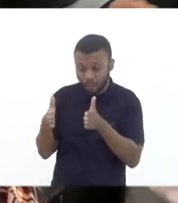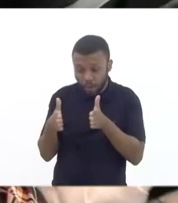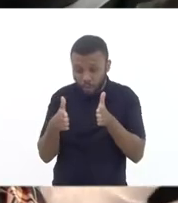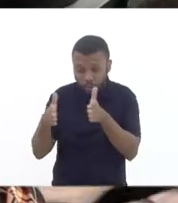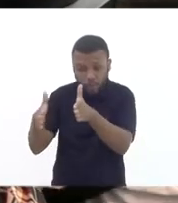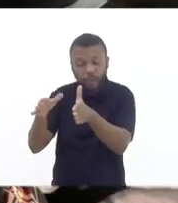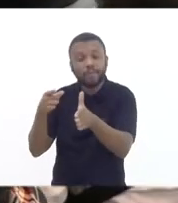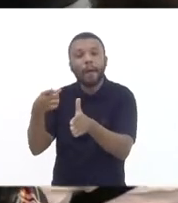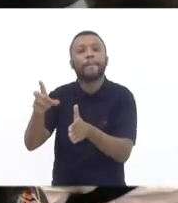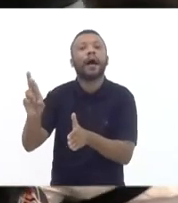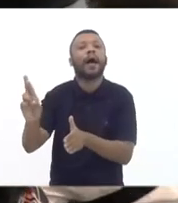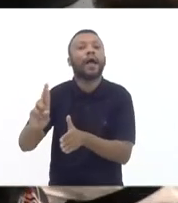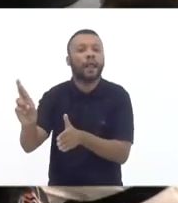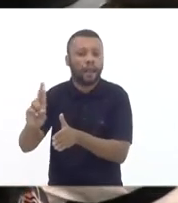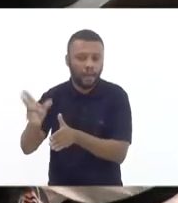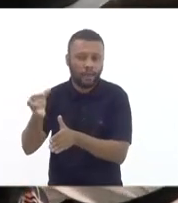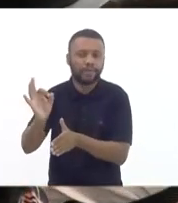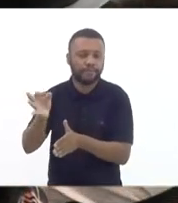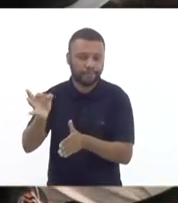Então,